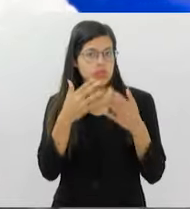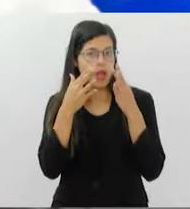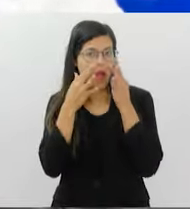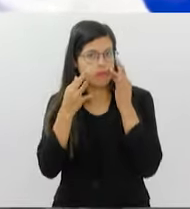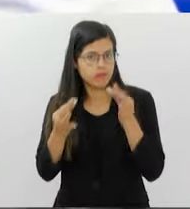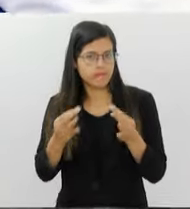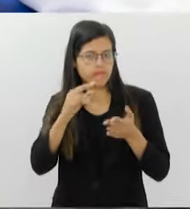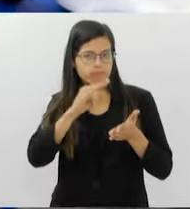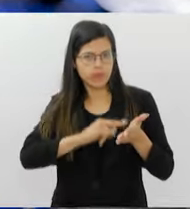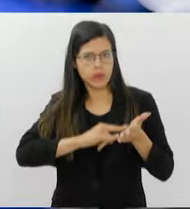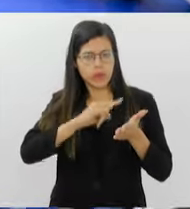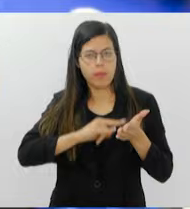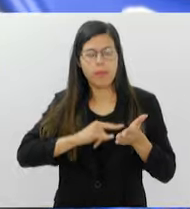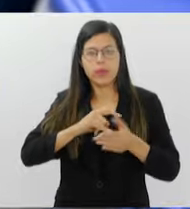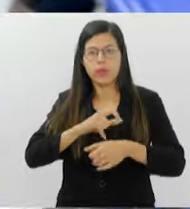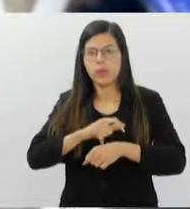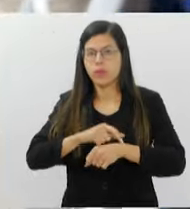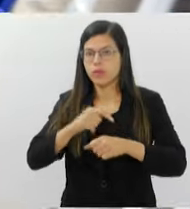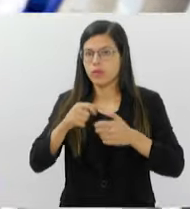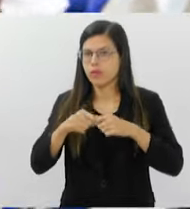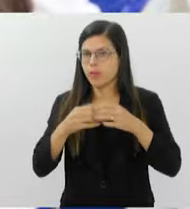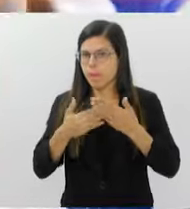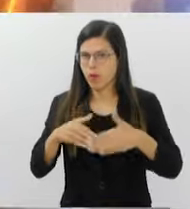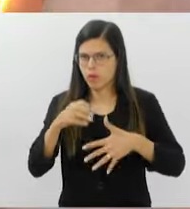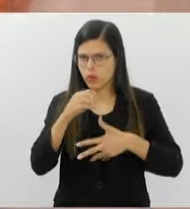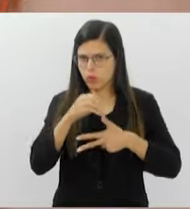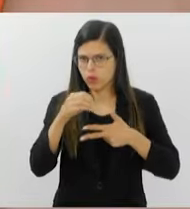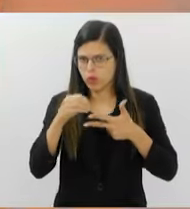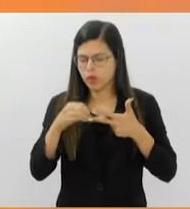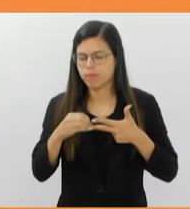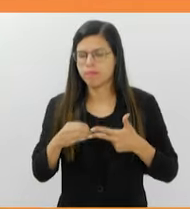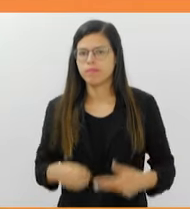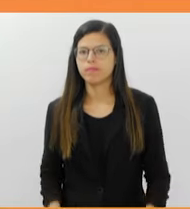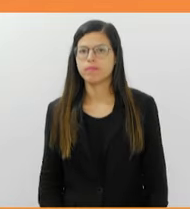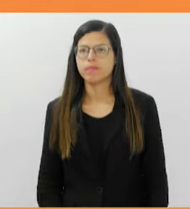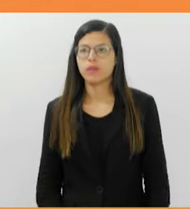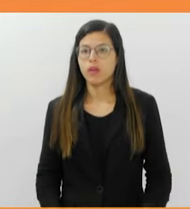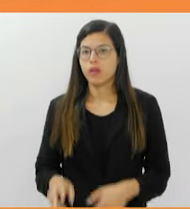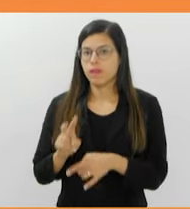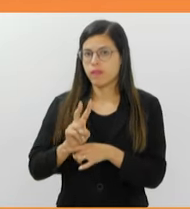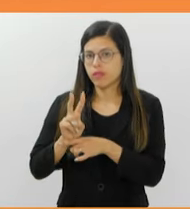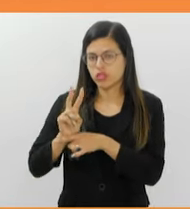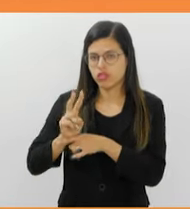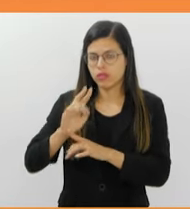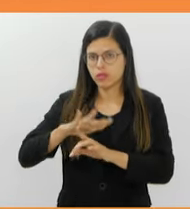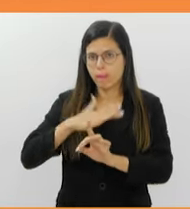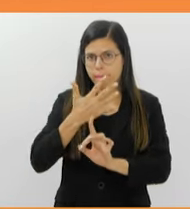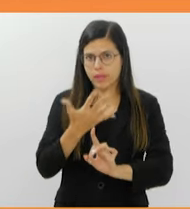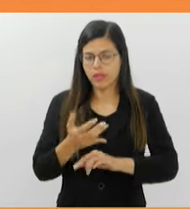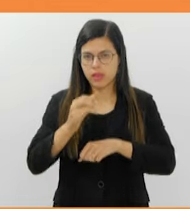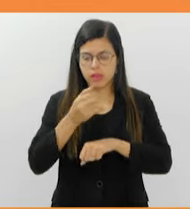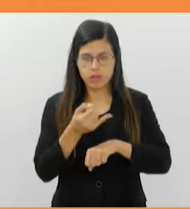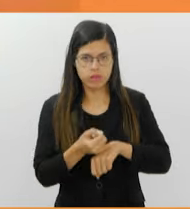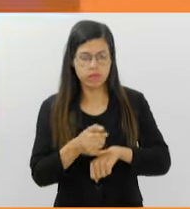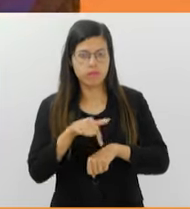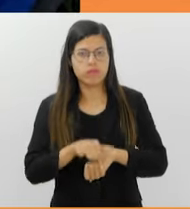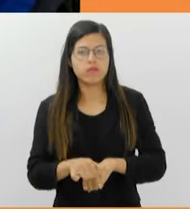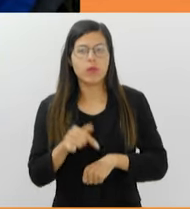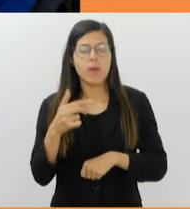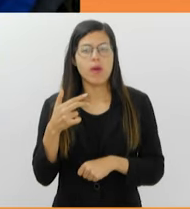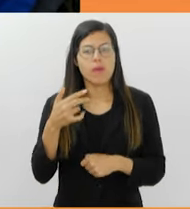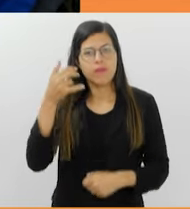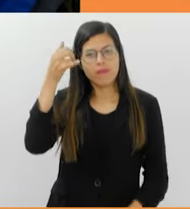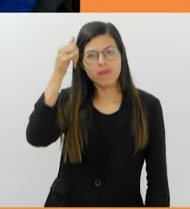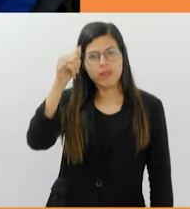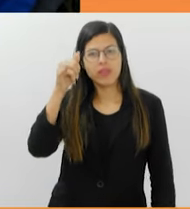aos documentos na hora de fazer a prova do Enem. Vigilância ambiental de Volta Redonda reforça a prevenção